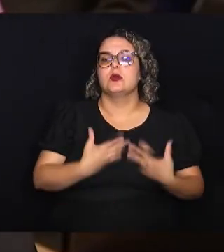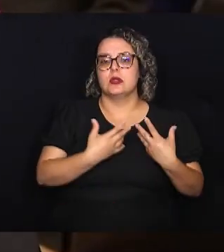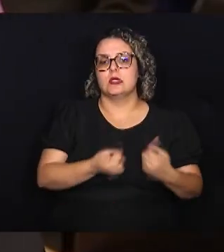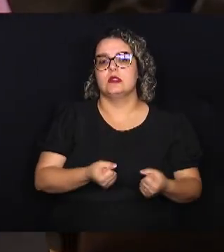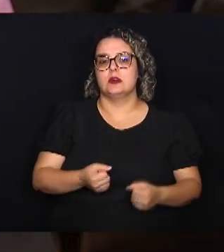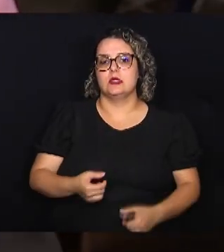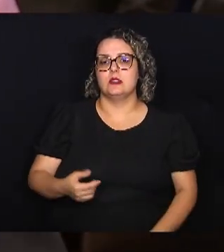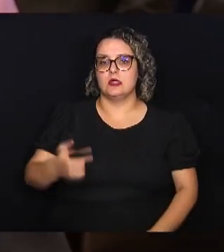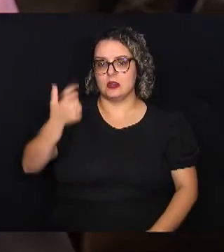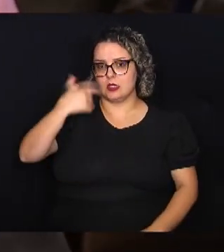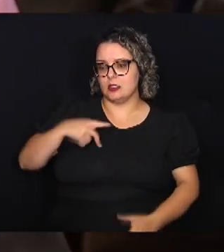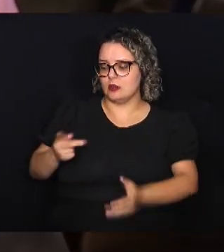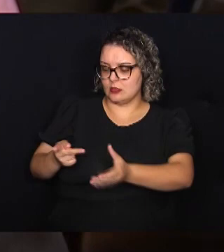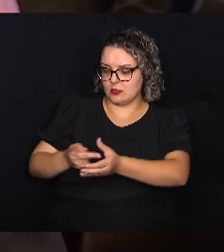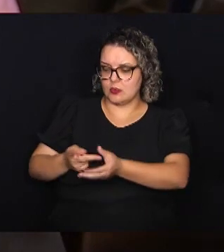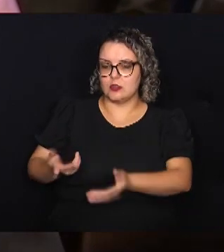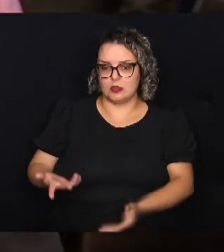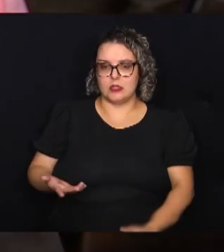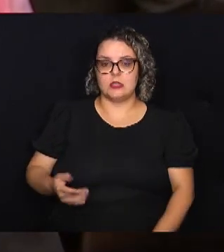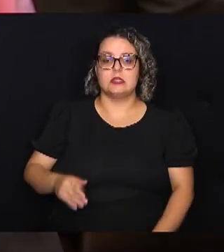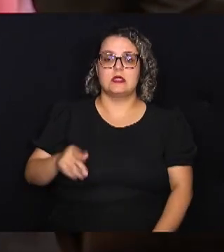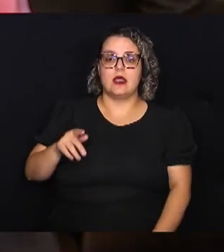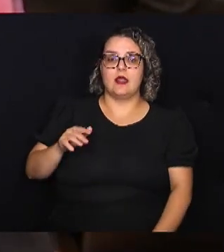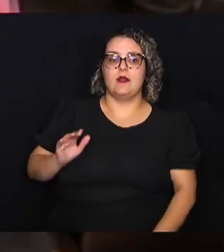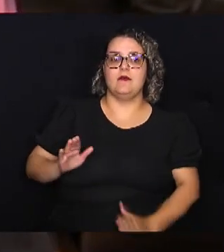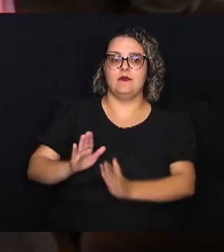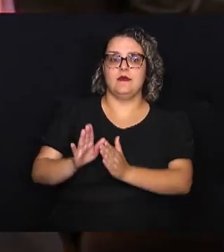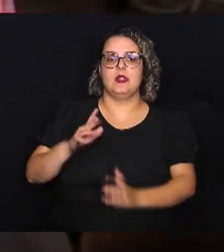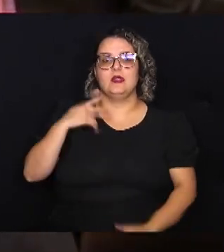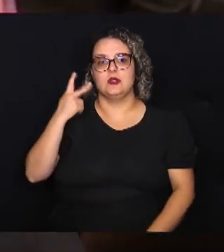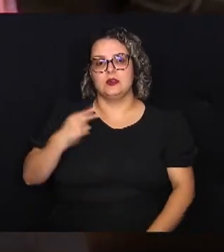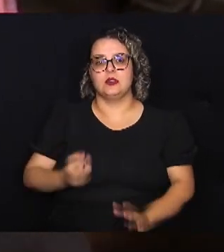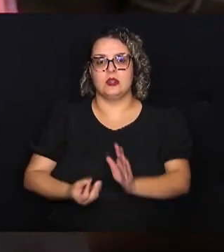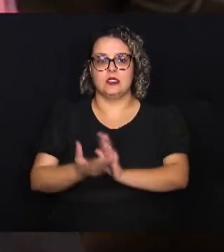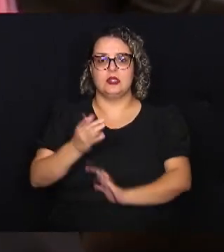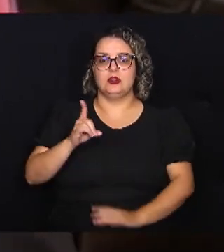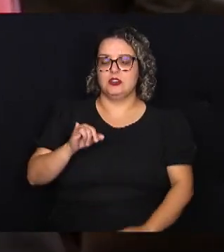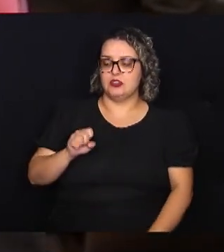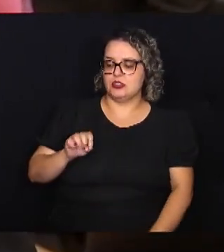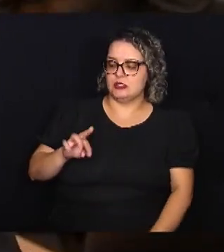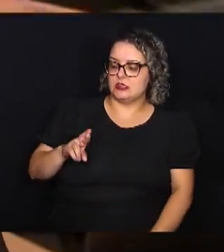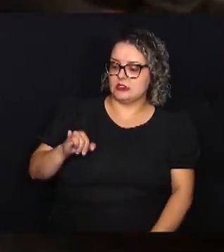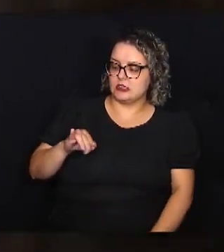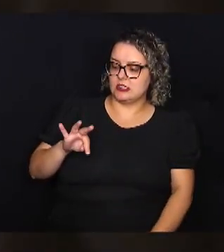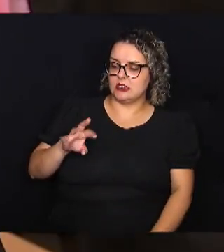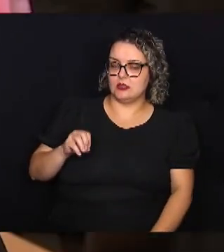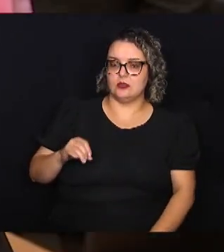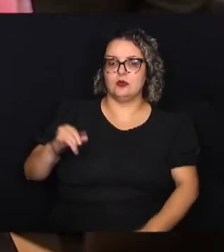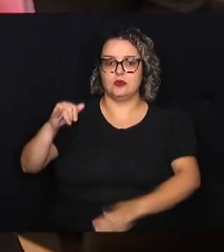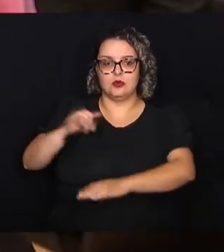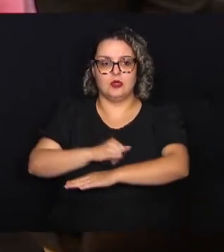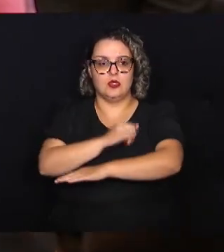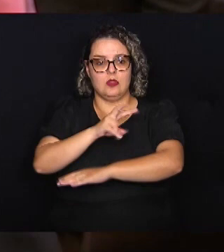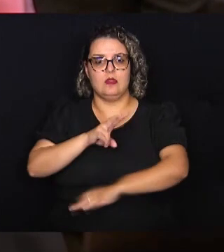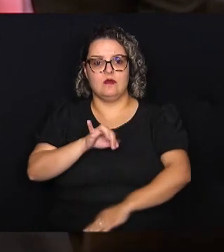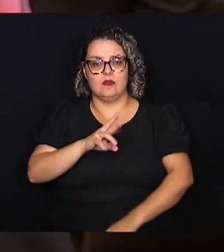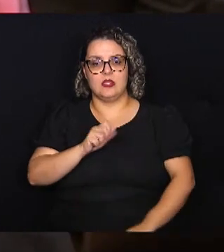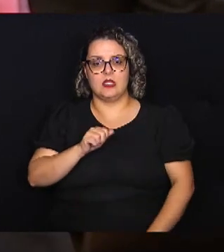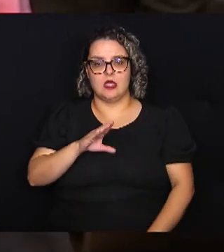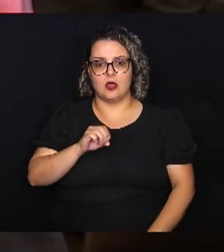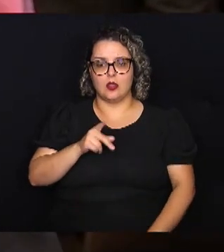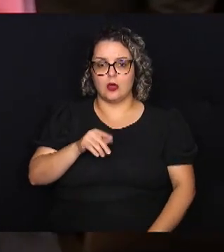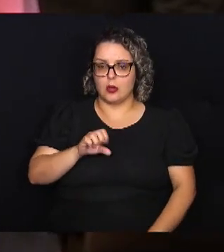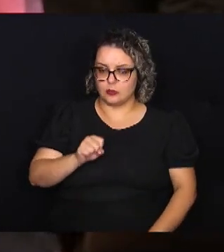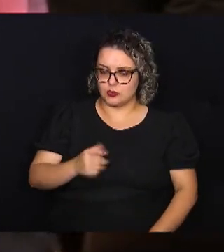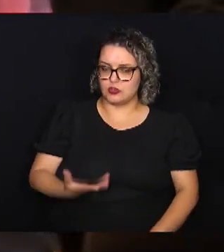vereador esta frente parlamentar da criação do distrito de Viracopos. É o início das discussões nessa